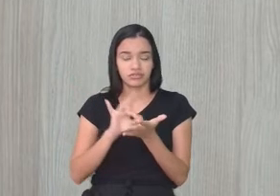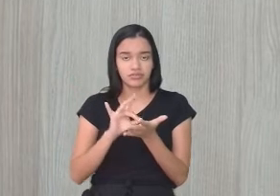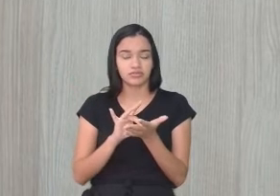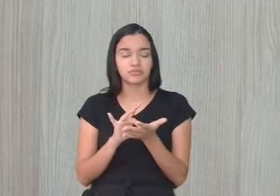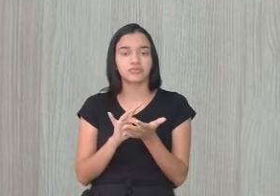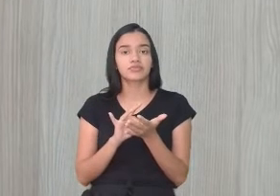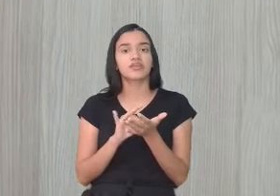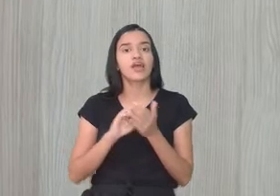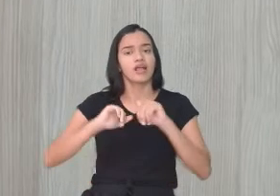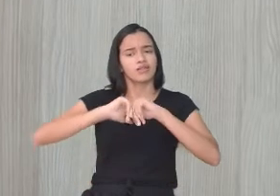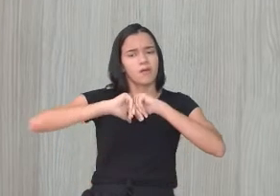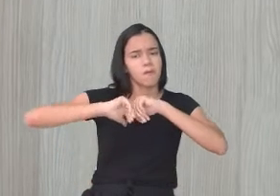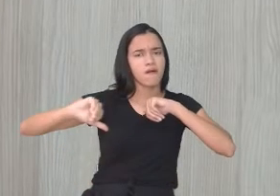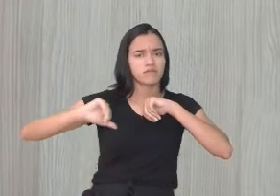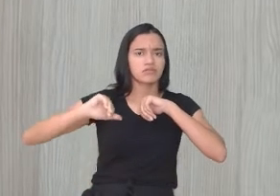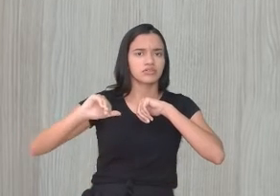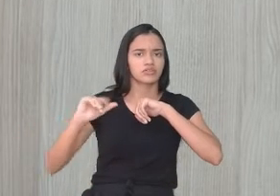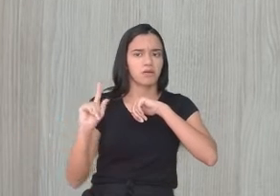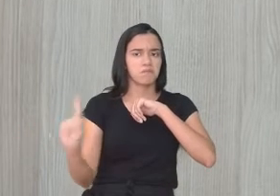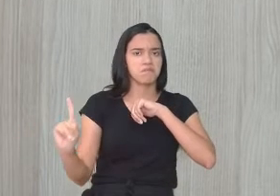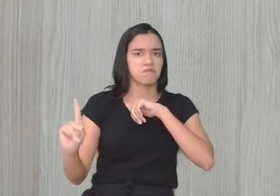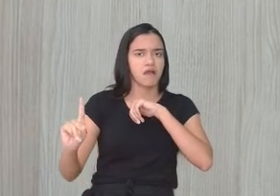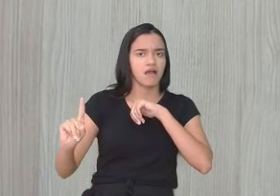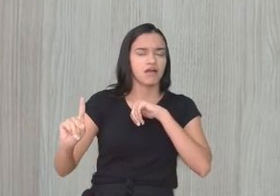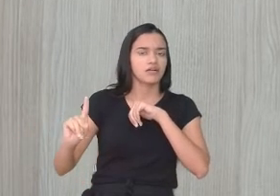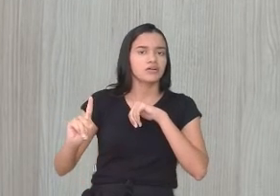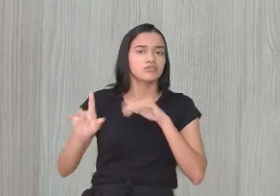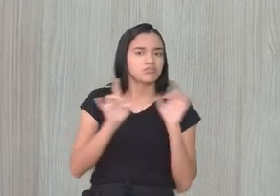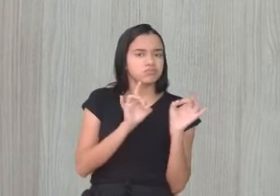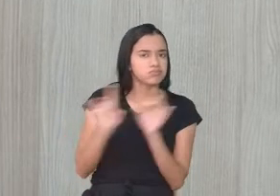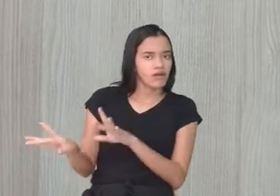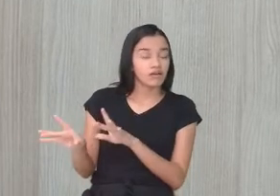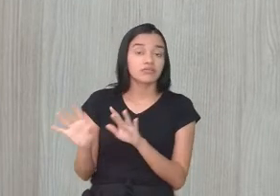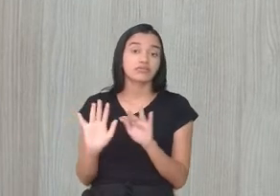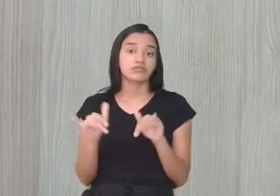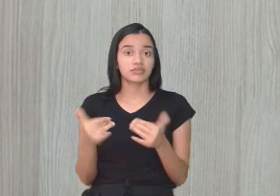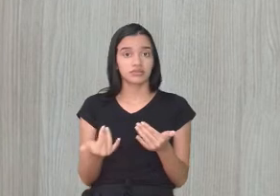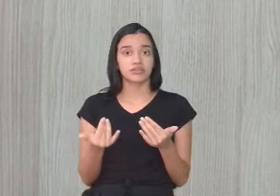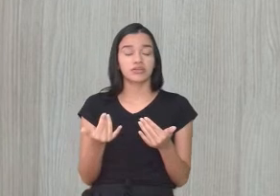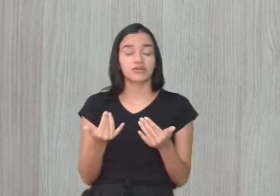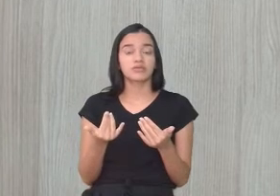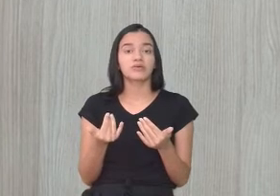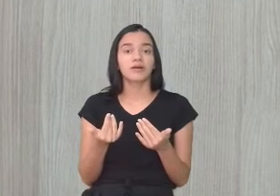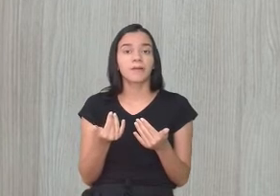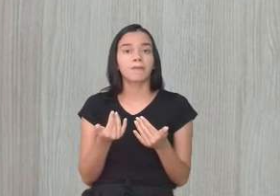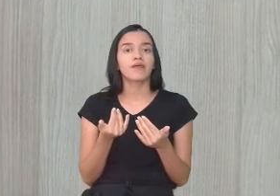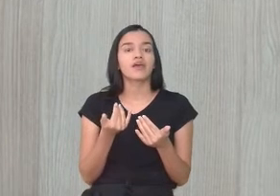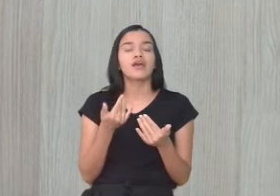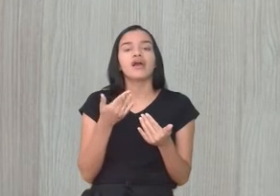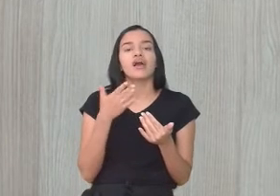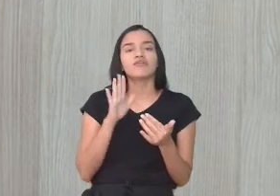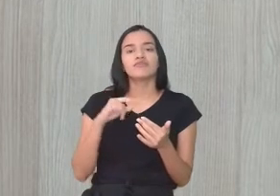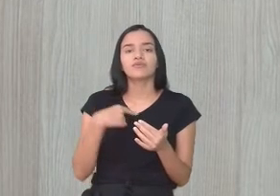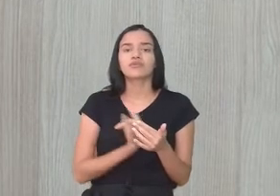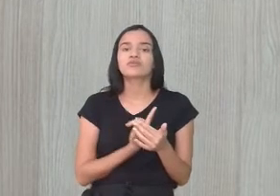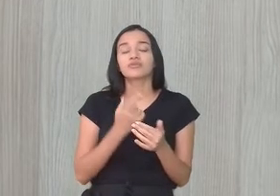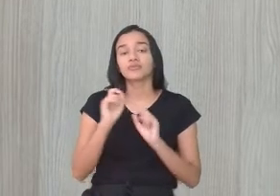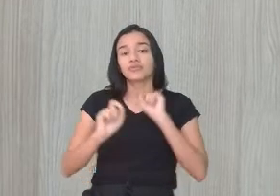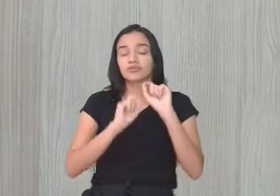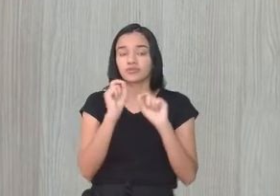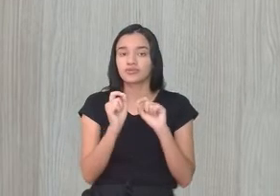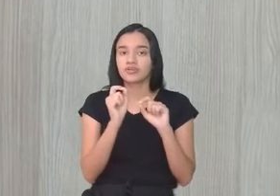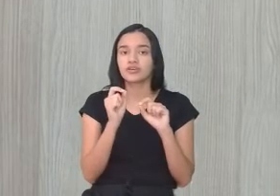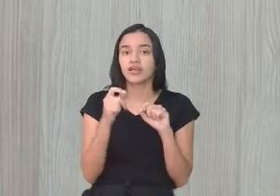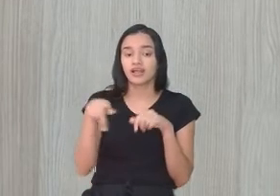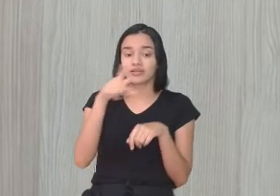E afastar esse agressor rapidamente da nossa vida. Então, vamos tirar essa mancha do nosso país.